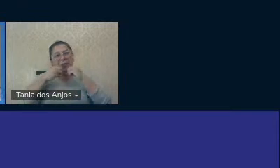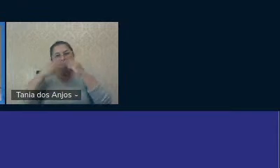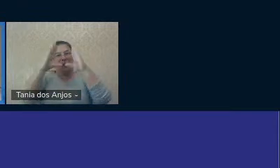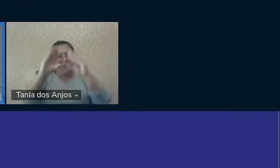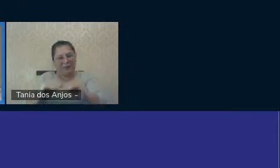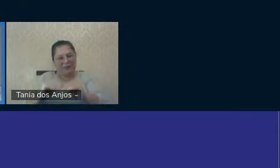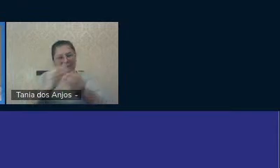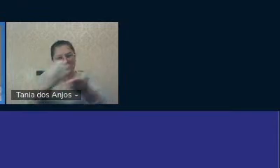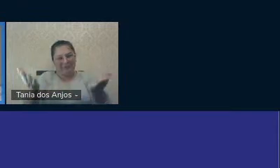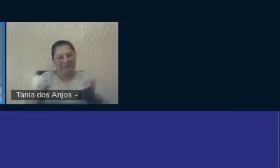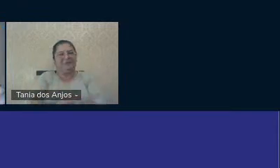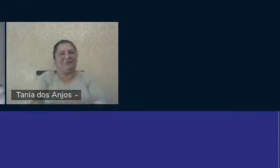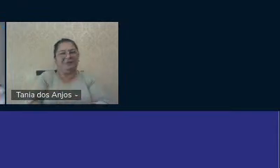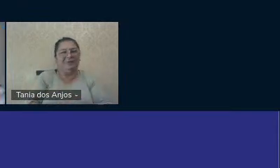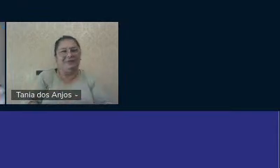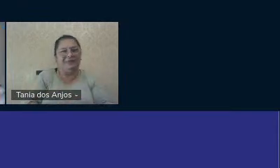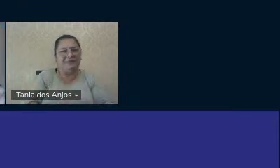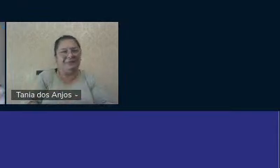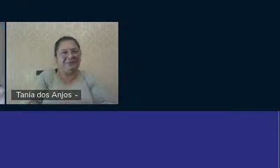noite.